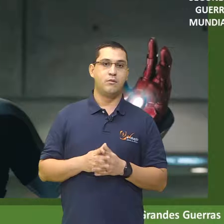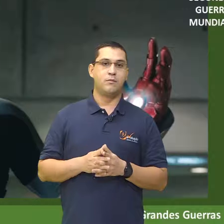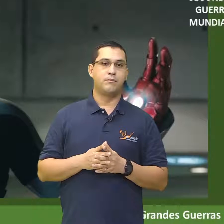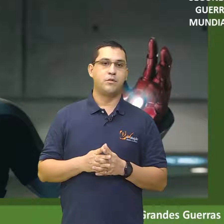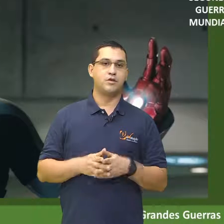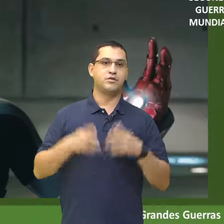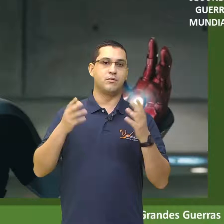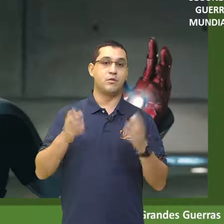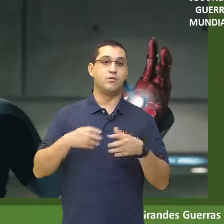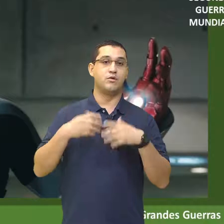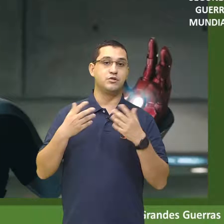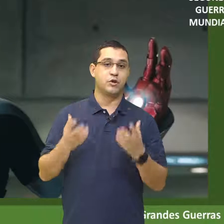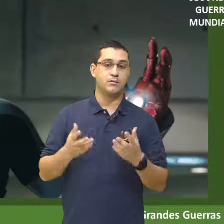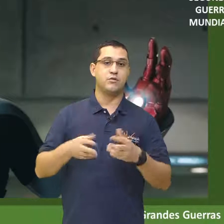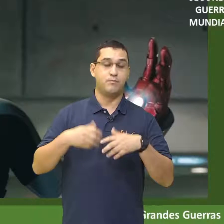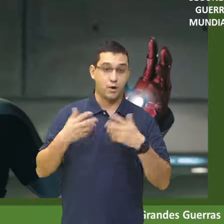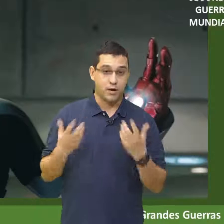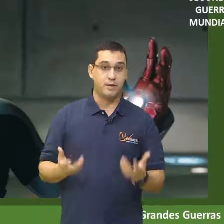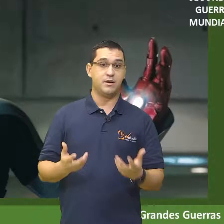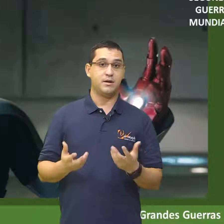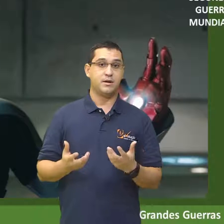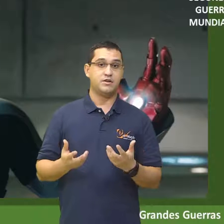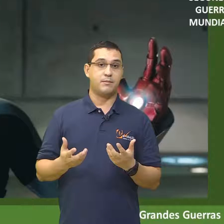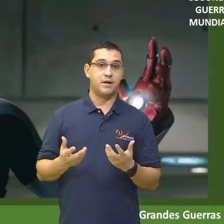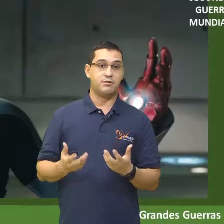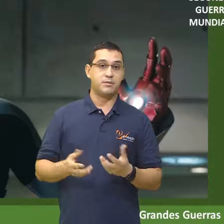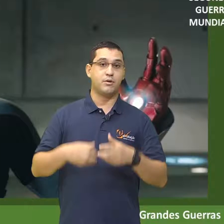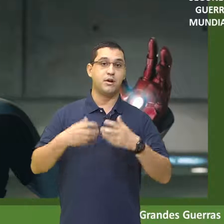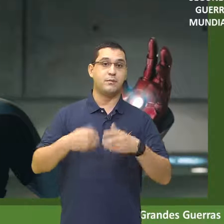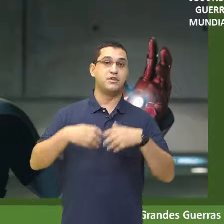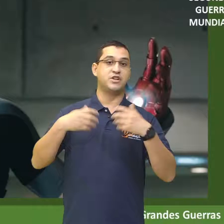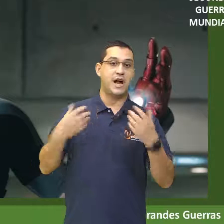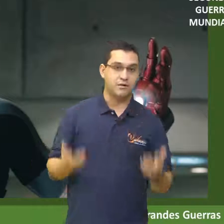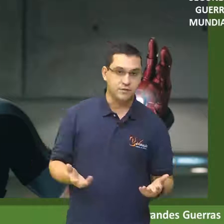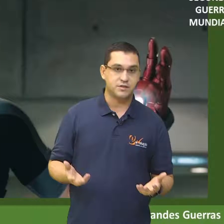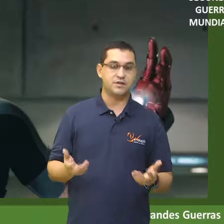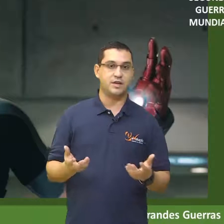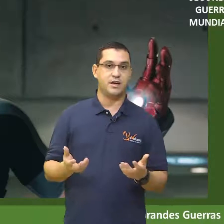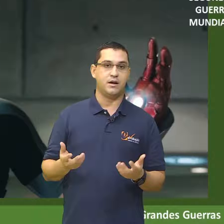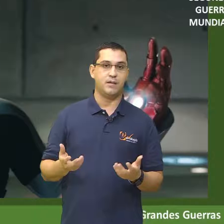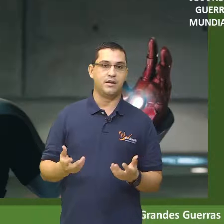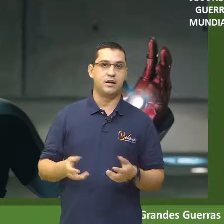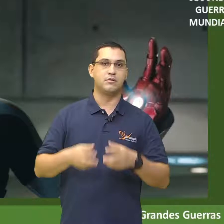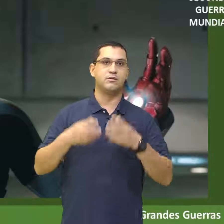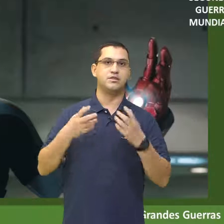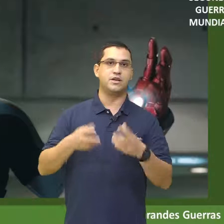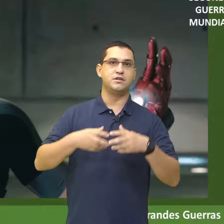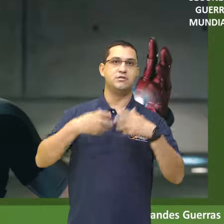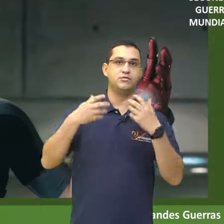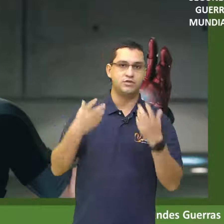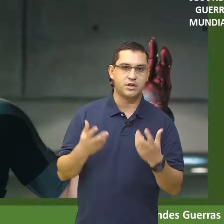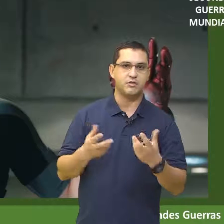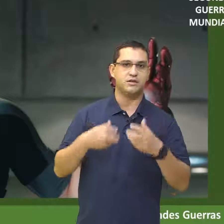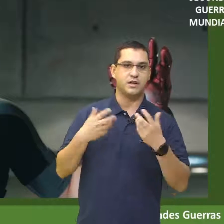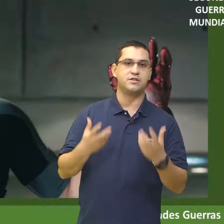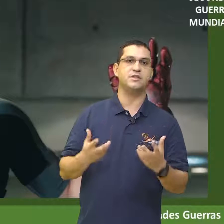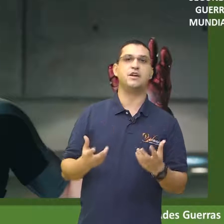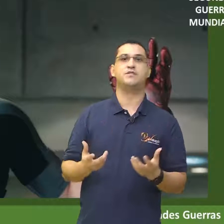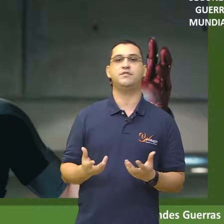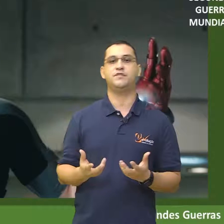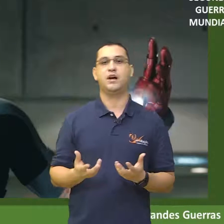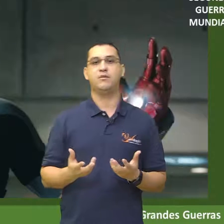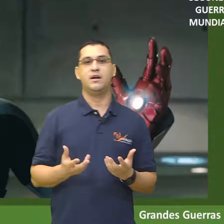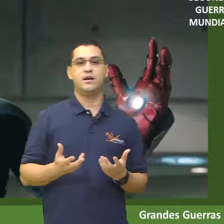Com um codinome, com um programa, chamado de Programa Jarvis, que seria uma tecnologia de indústria ou de